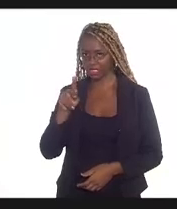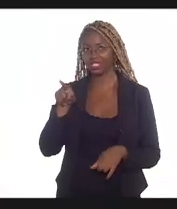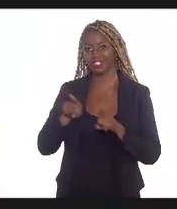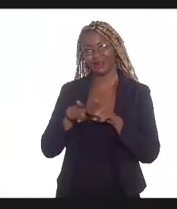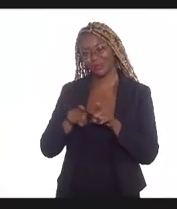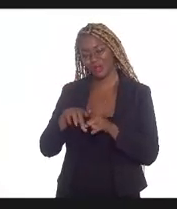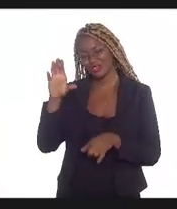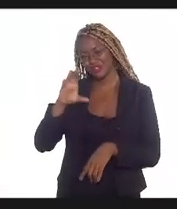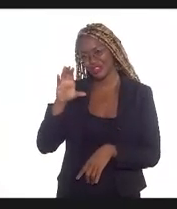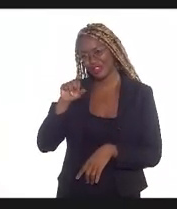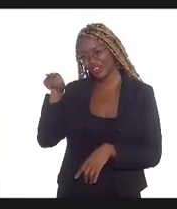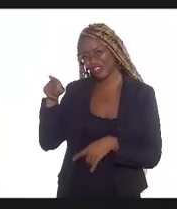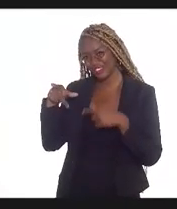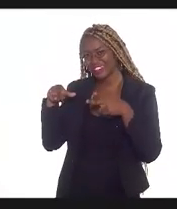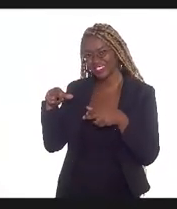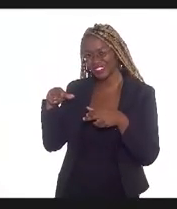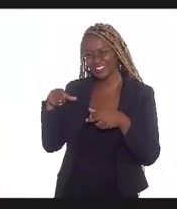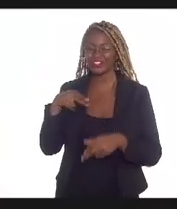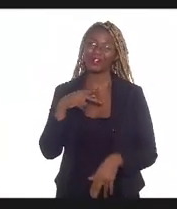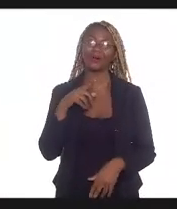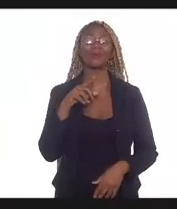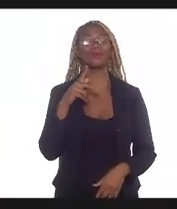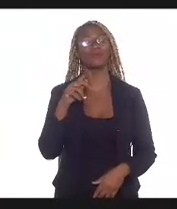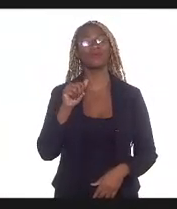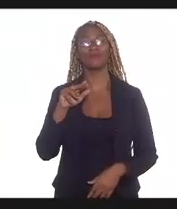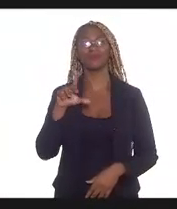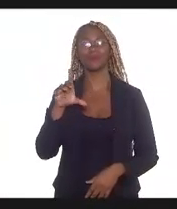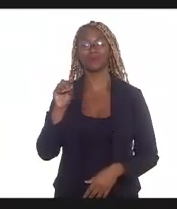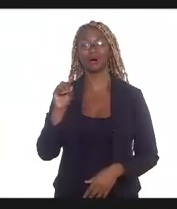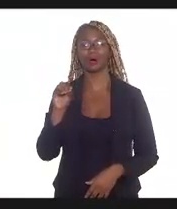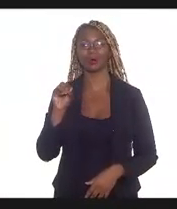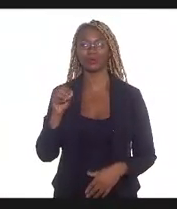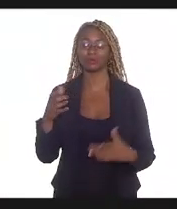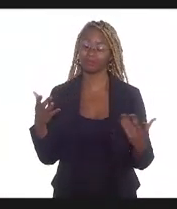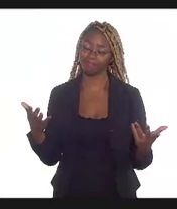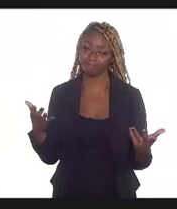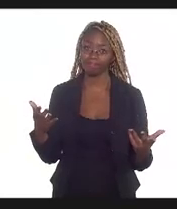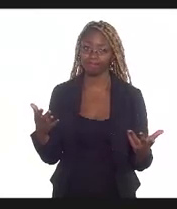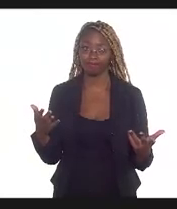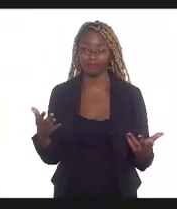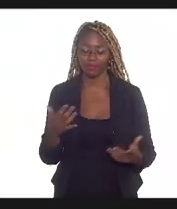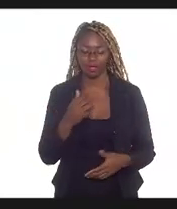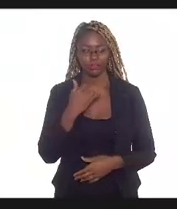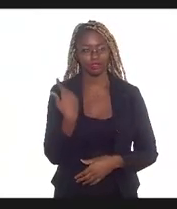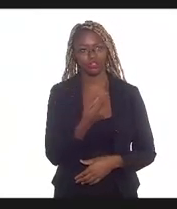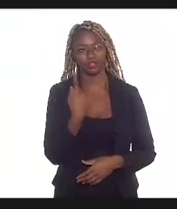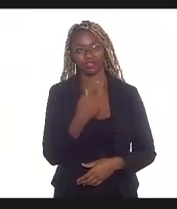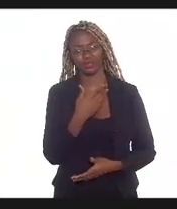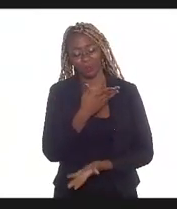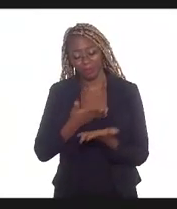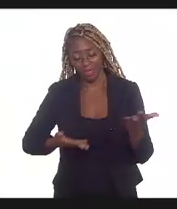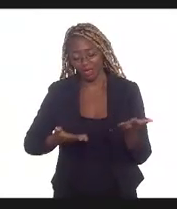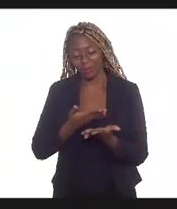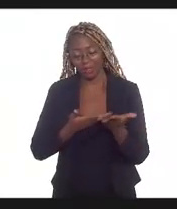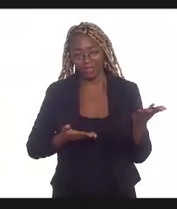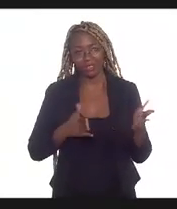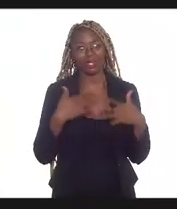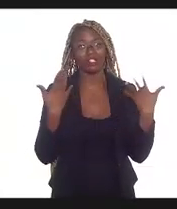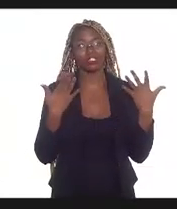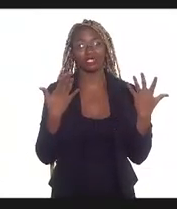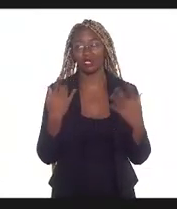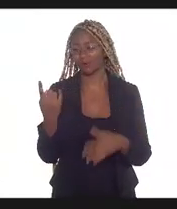de tantos e tantos brasileiros que estão perdendo a alegria, porque quando morre o seu ente querido, morre também a sua